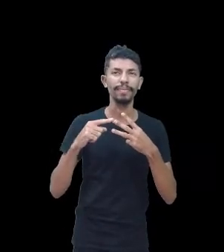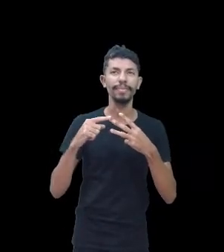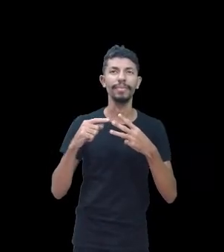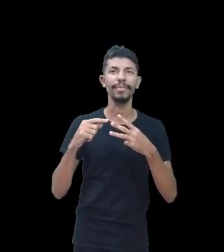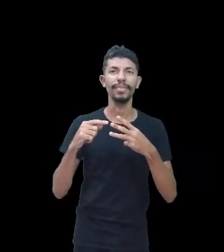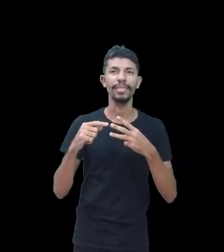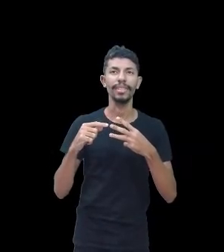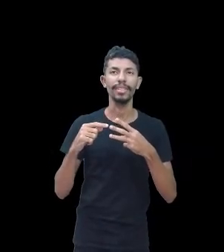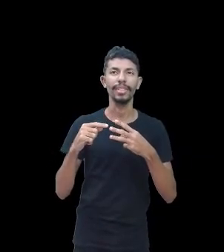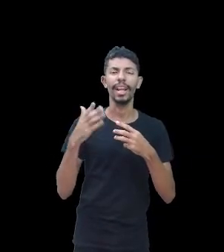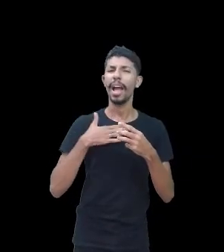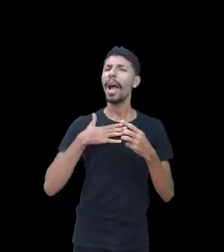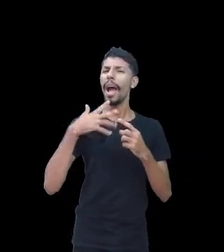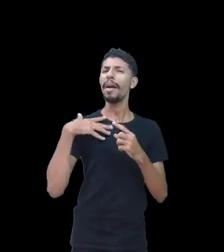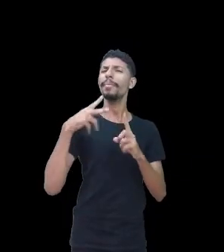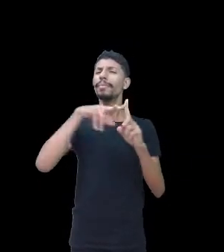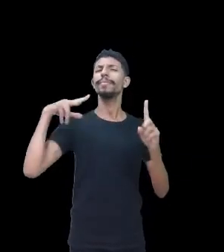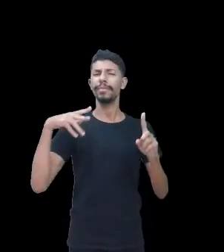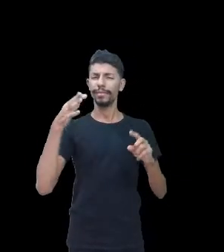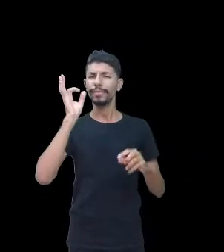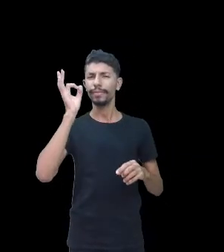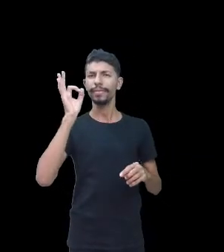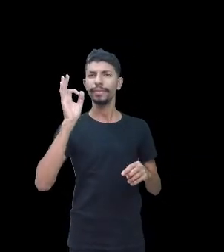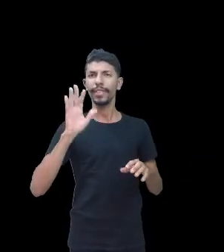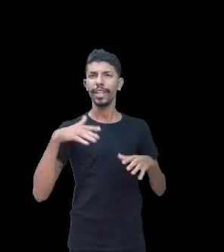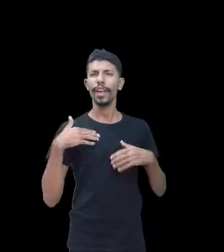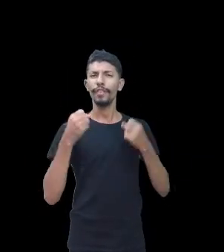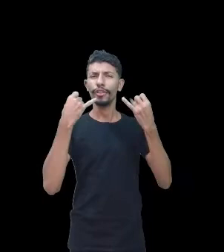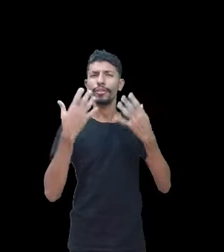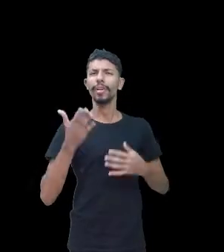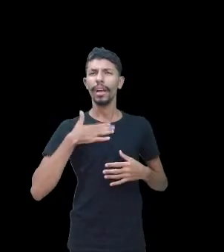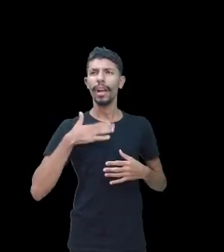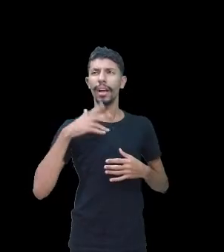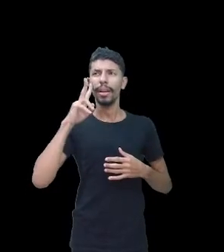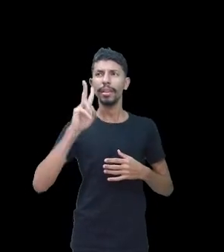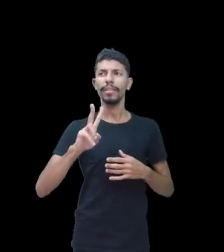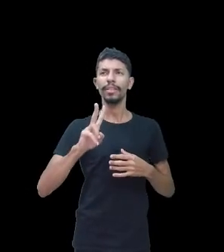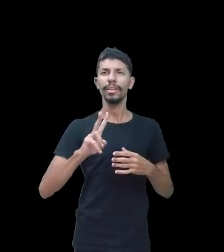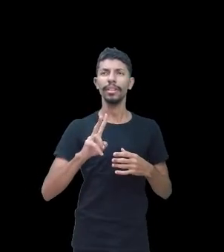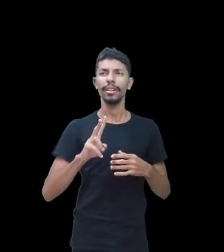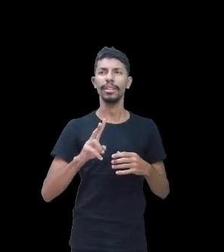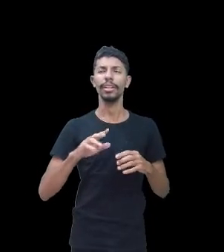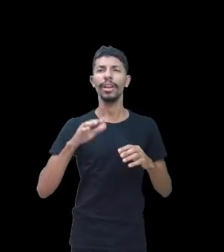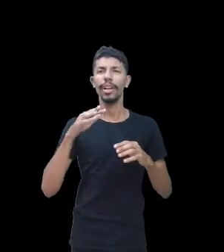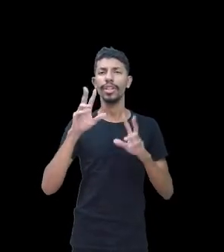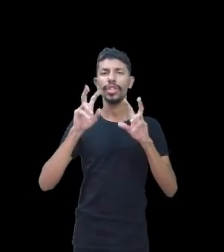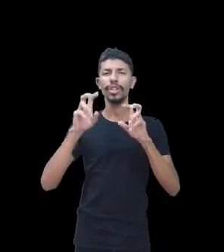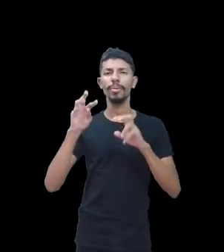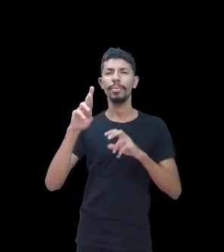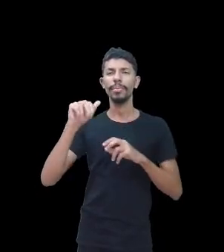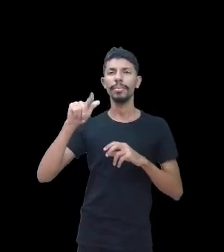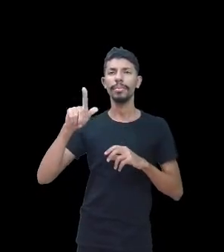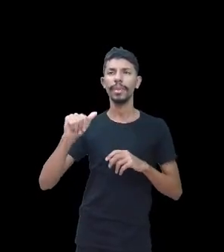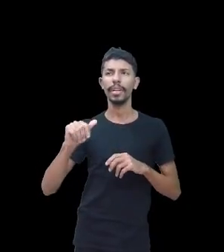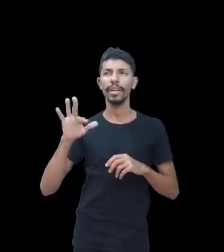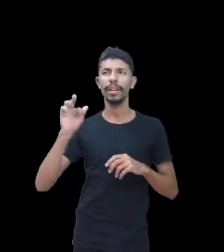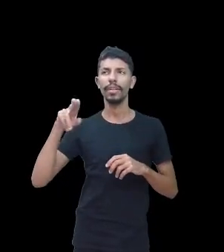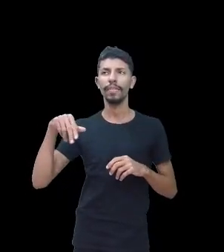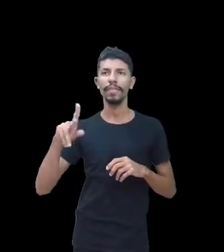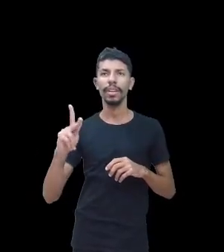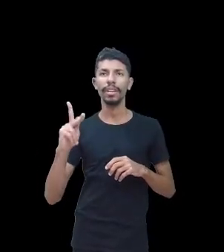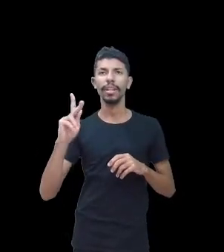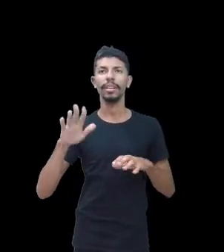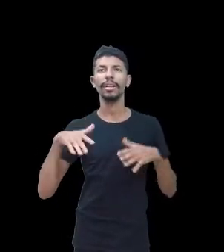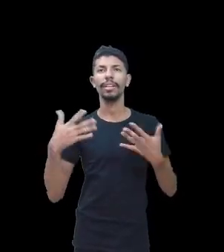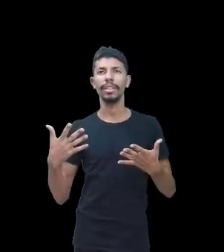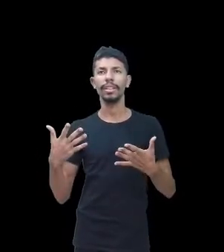das minhas visões, tá ligado? Vou falar da minha visão aqui, qual a importância do brega funk como forma de expressão nas comunidades. Agora eu falei